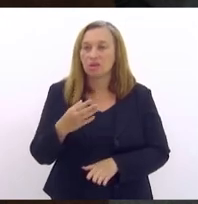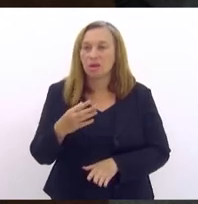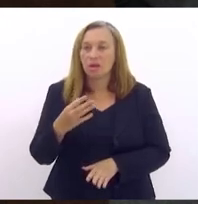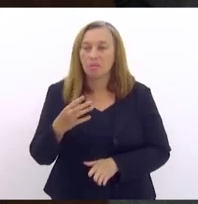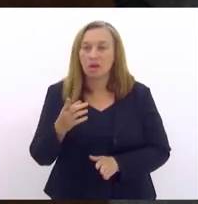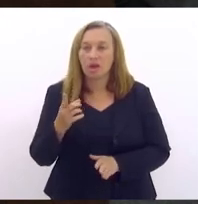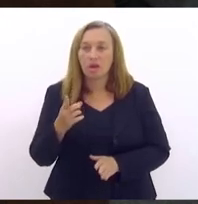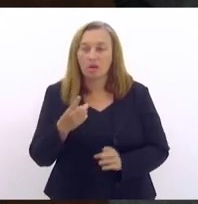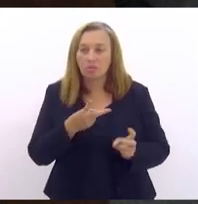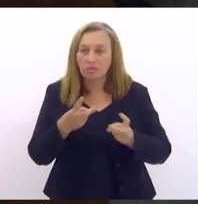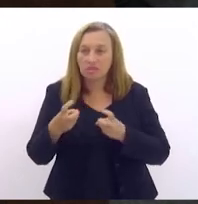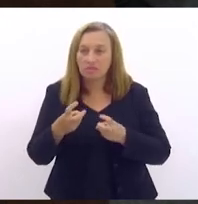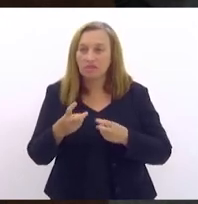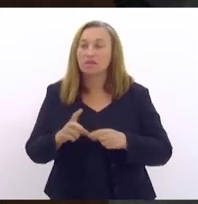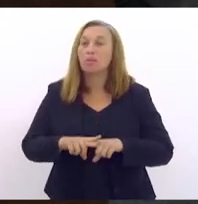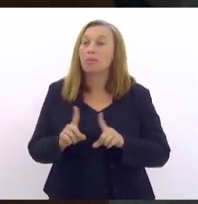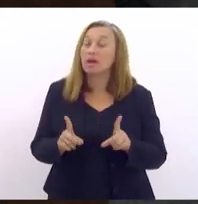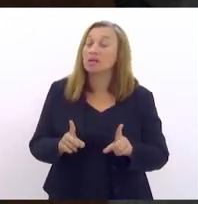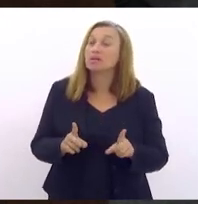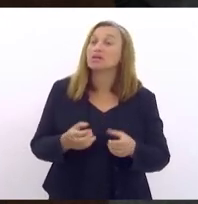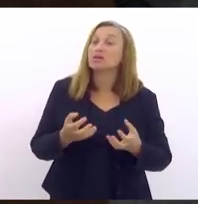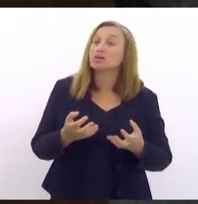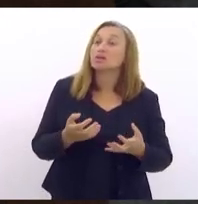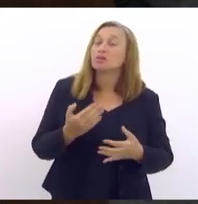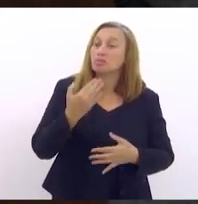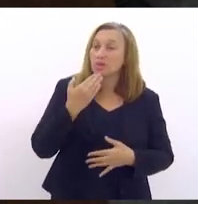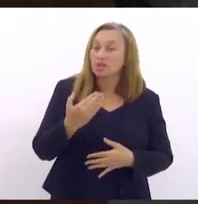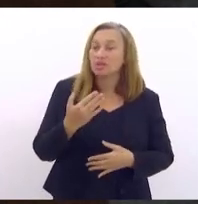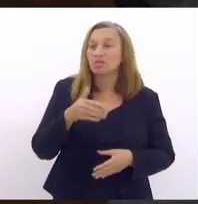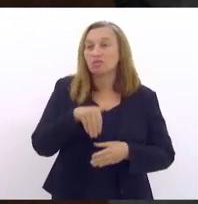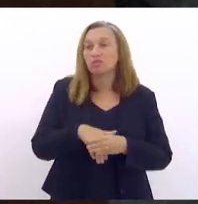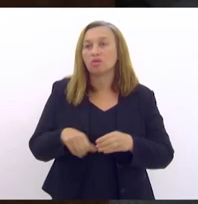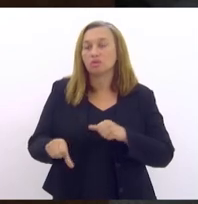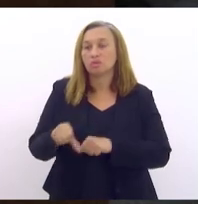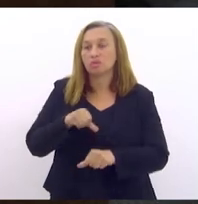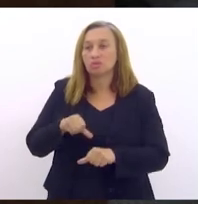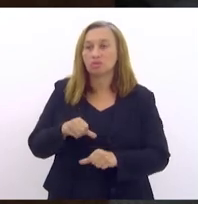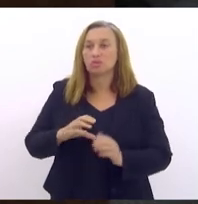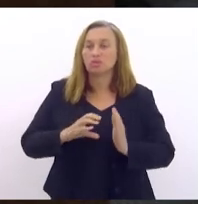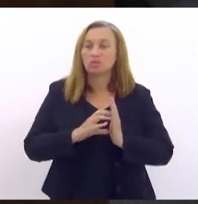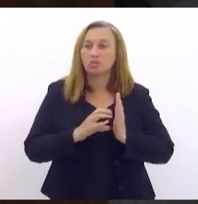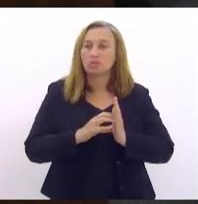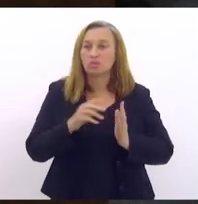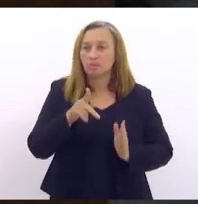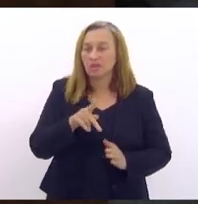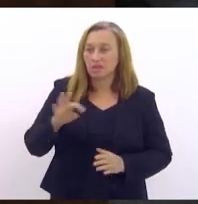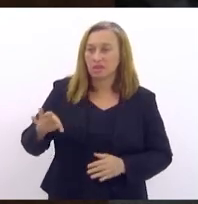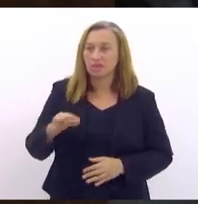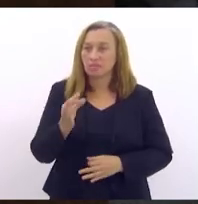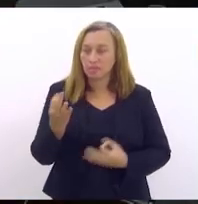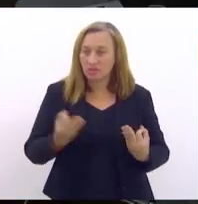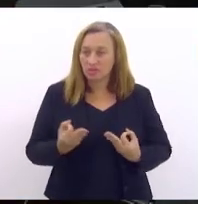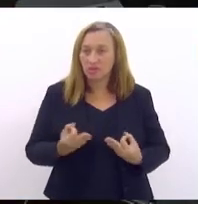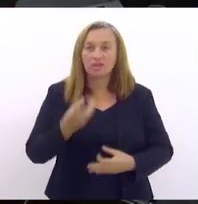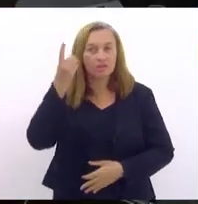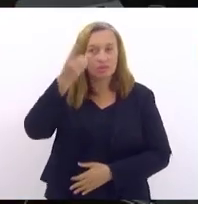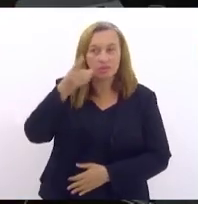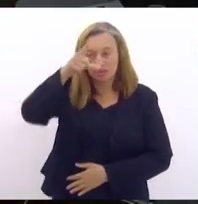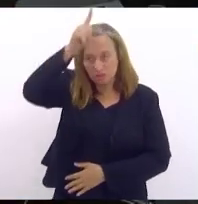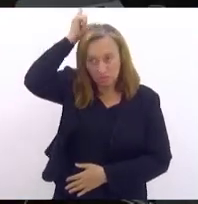verificação, mas eu queria consignar aqui o voto contrário da bancada do PT. Obrigada. Perfeito. Deputado Luiz